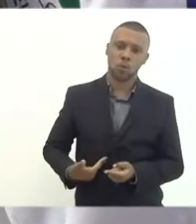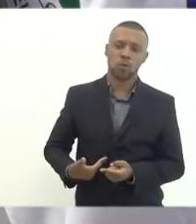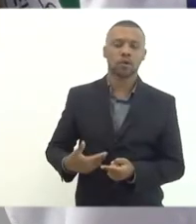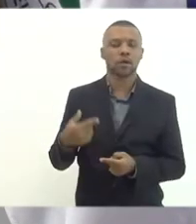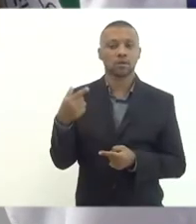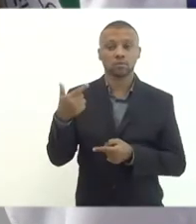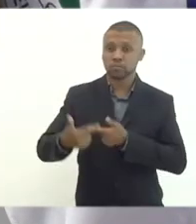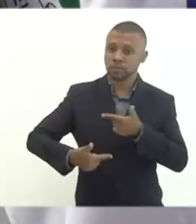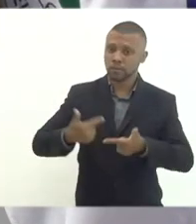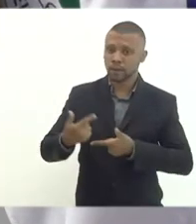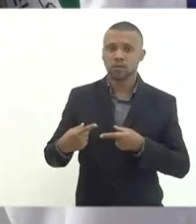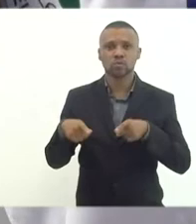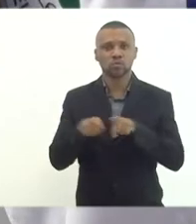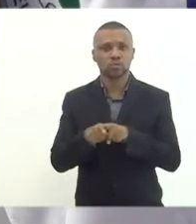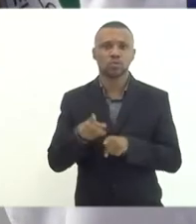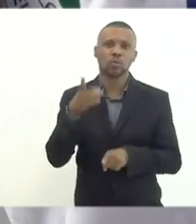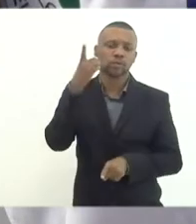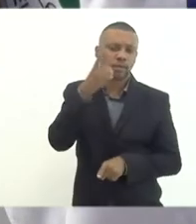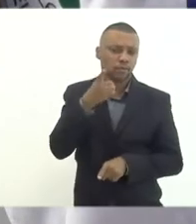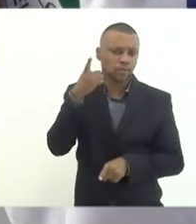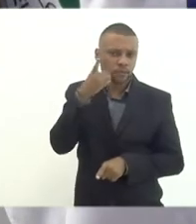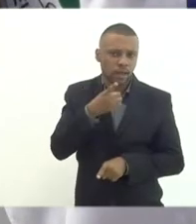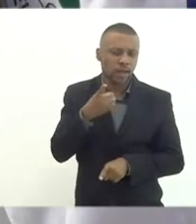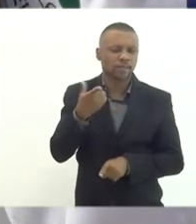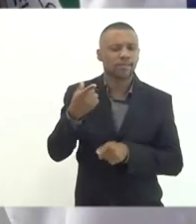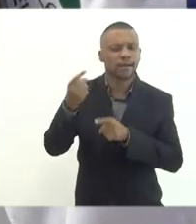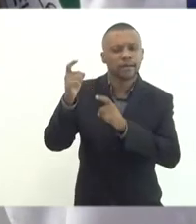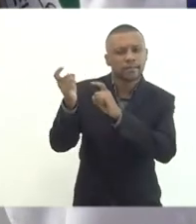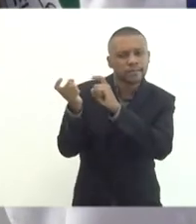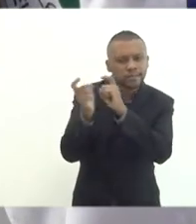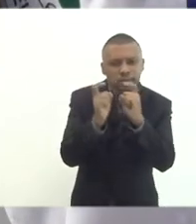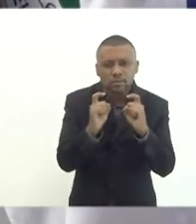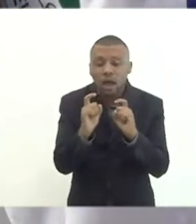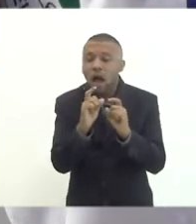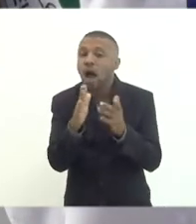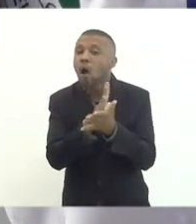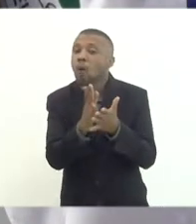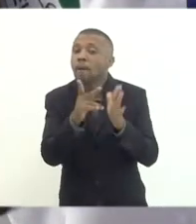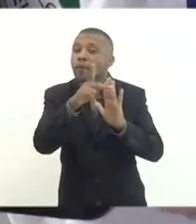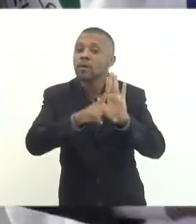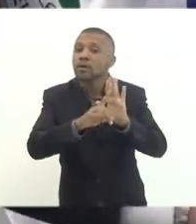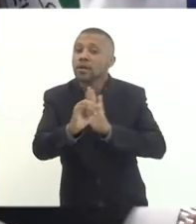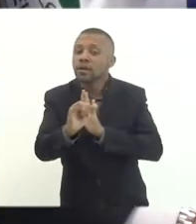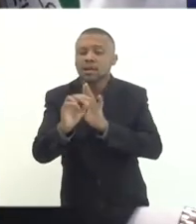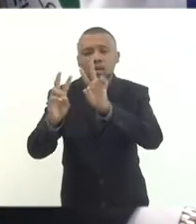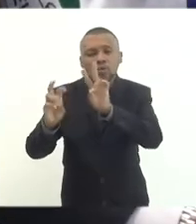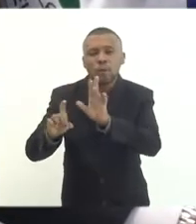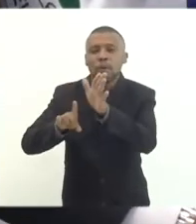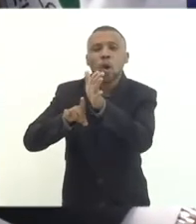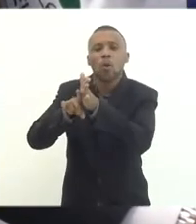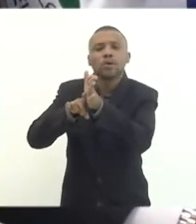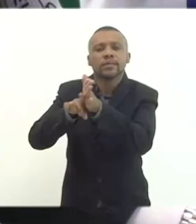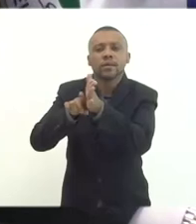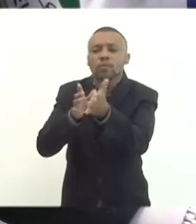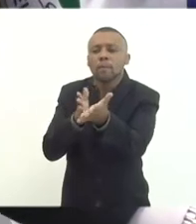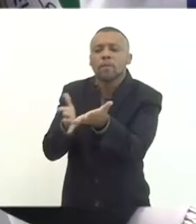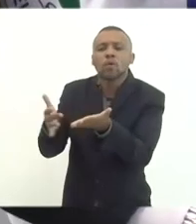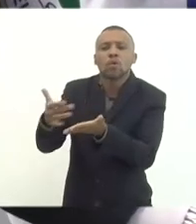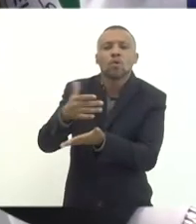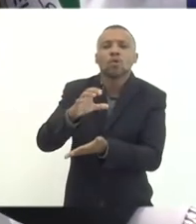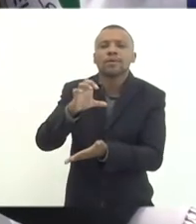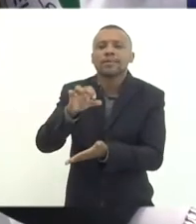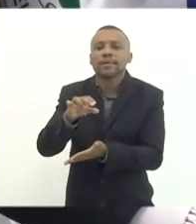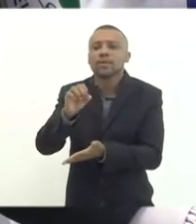um trabalho aqui com os deputados Quando nós vamos de liberar a certos projetos de leis a respeito do senso Quando é que a a nossa representante